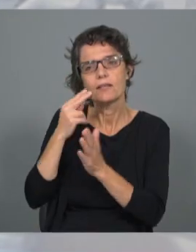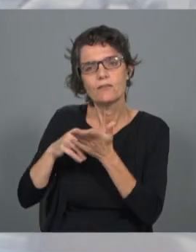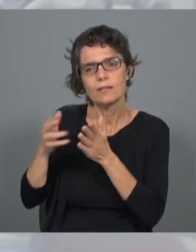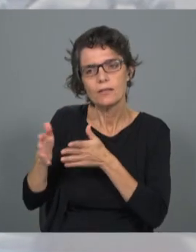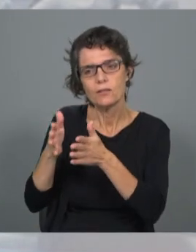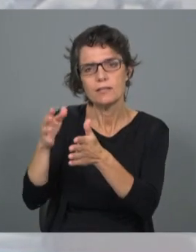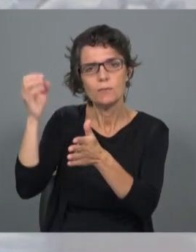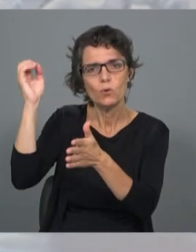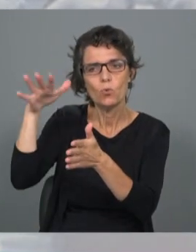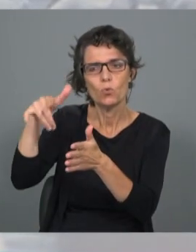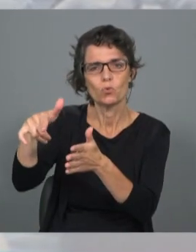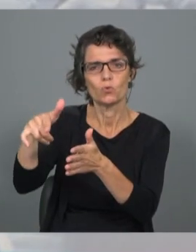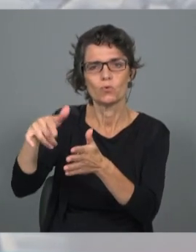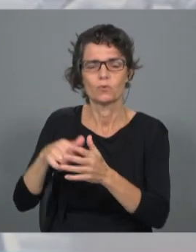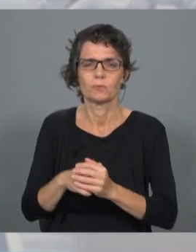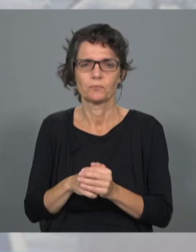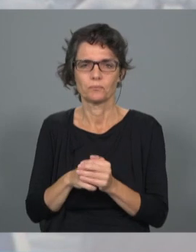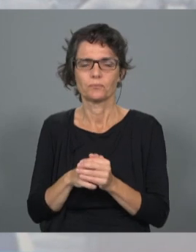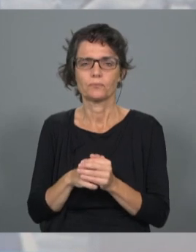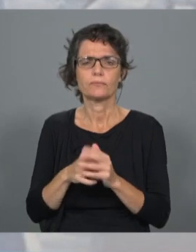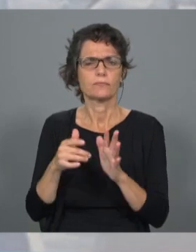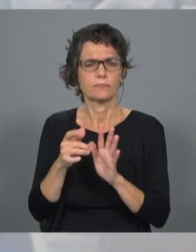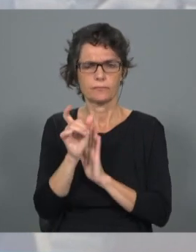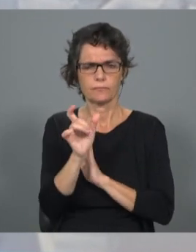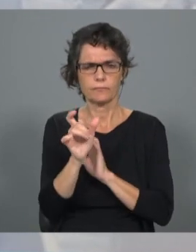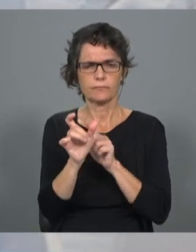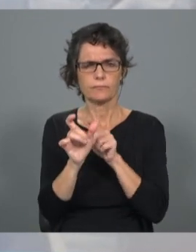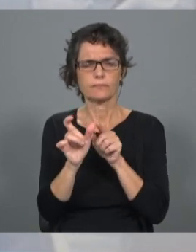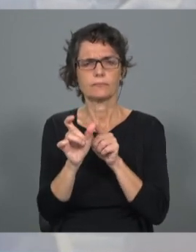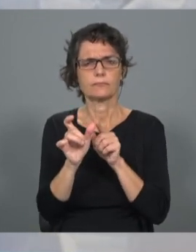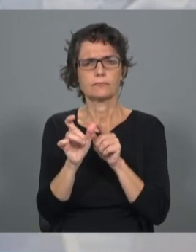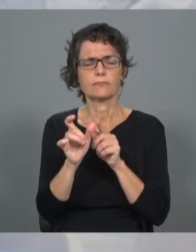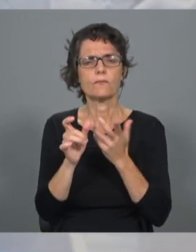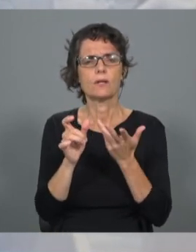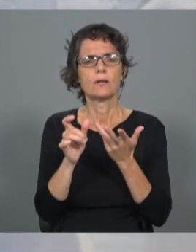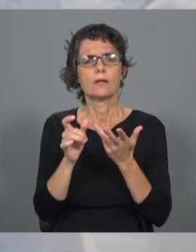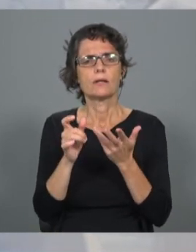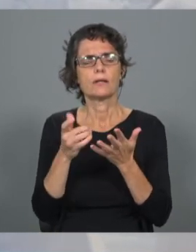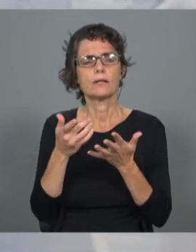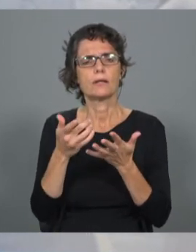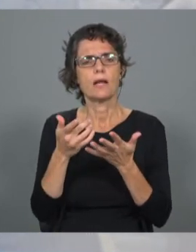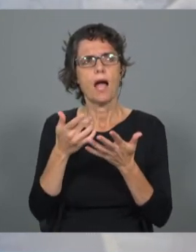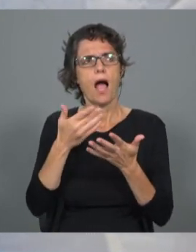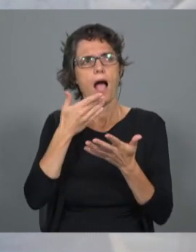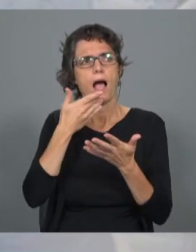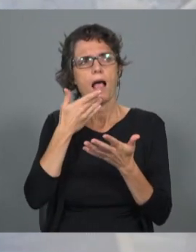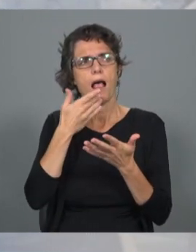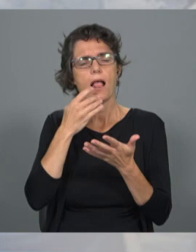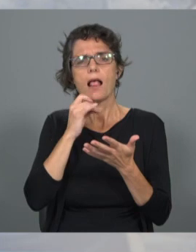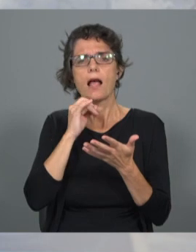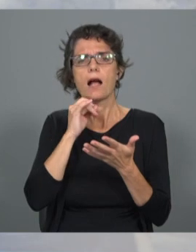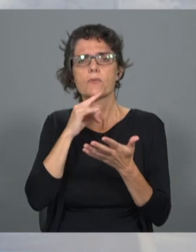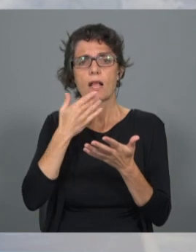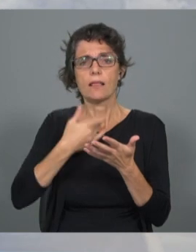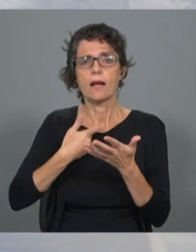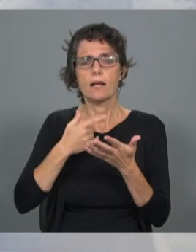ser muito transparentes, muito verdadeiros, não é? Sem subterfúgios. Esta Sim. palavra que nos chega